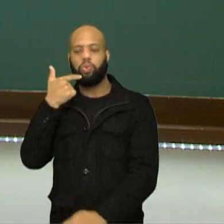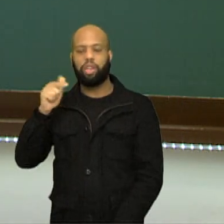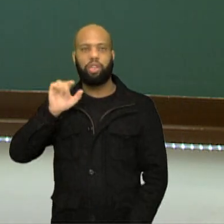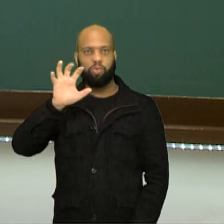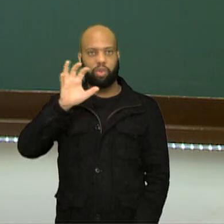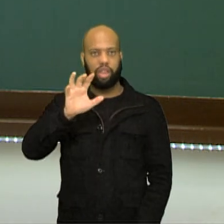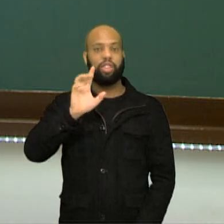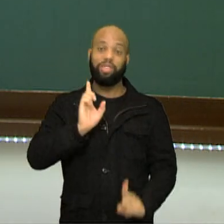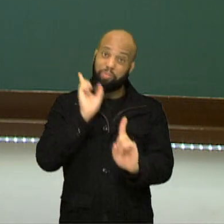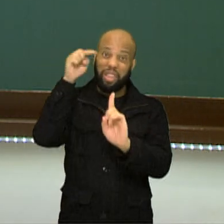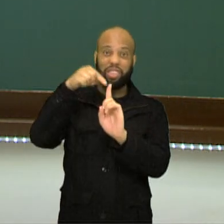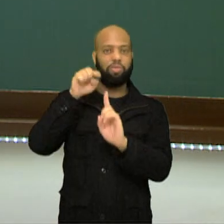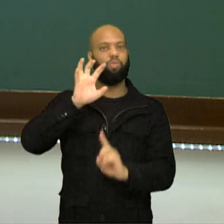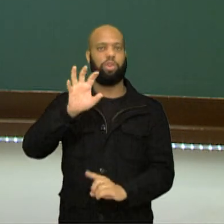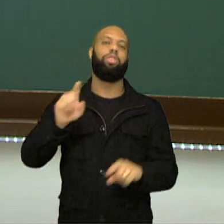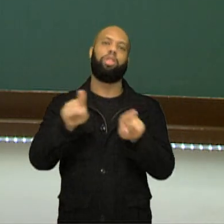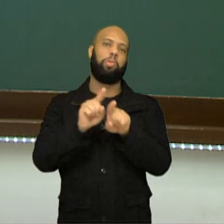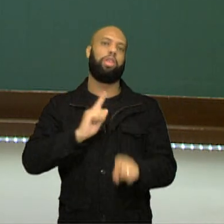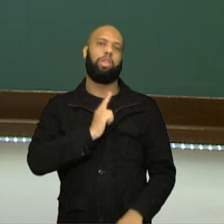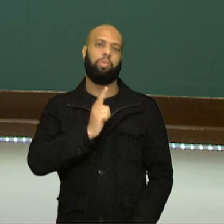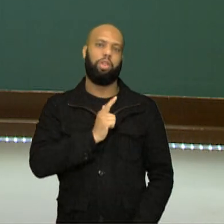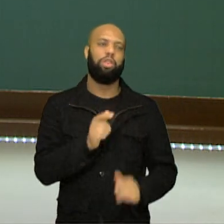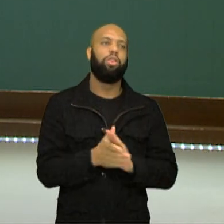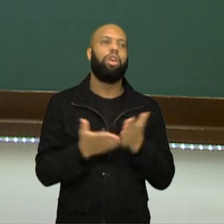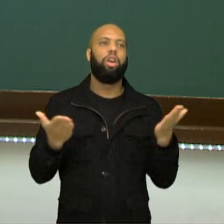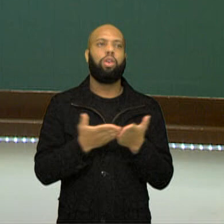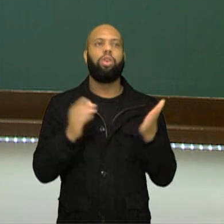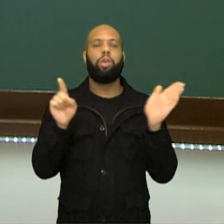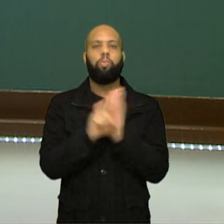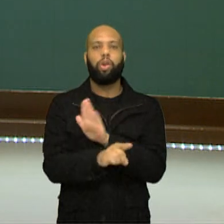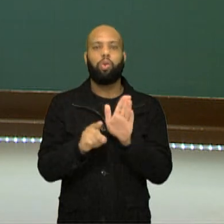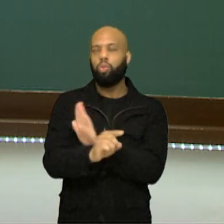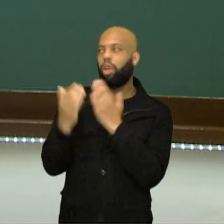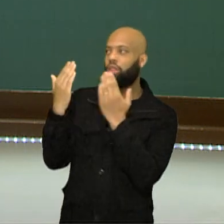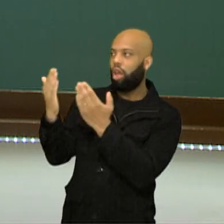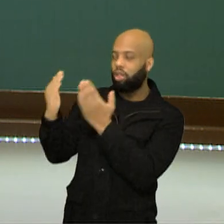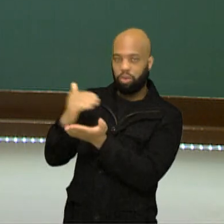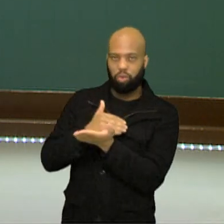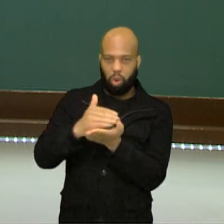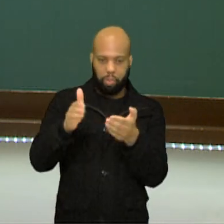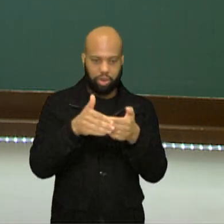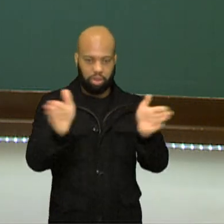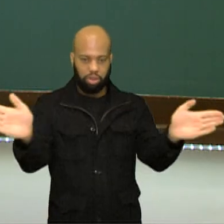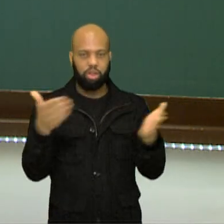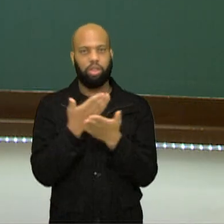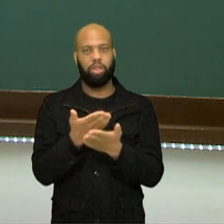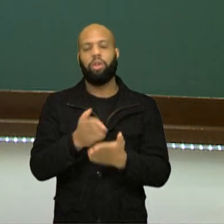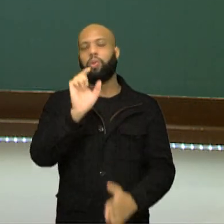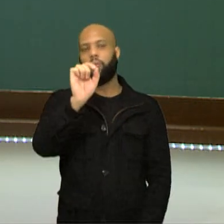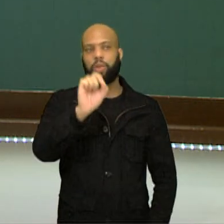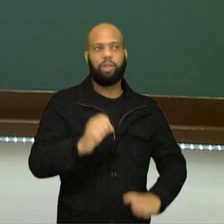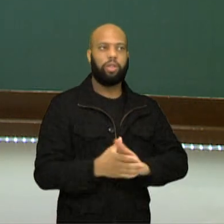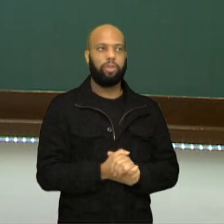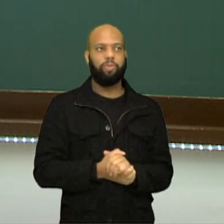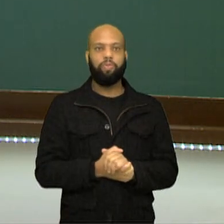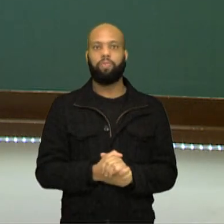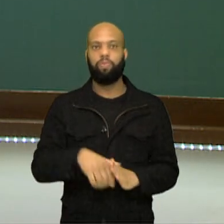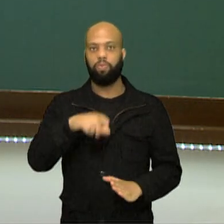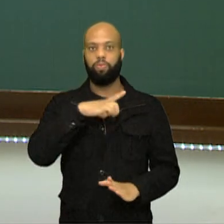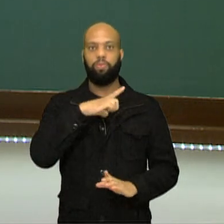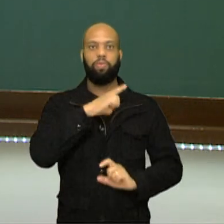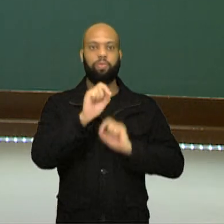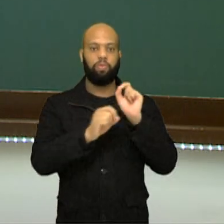bastante pontual. Bom, as nossas perguntas norteadoras que sempre abrem as nossas aulas, né? Elas têm